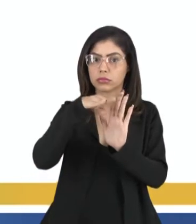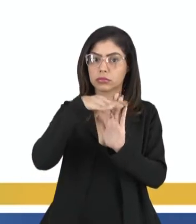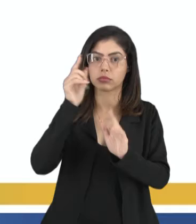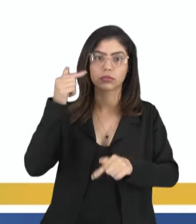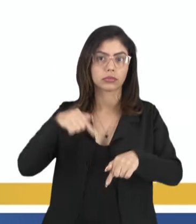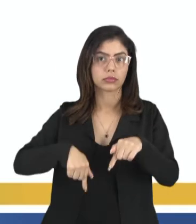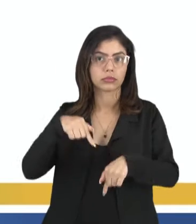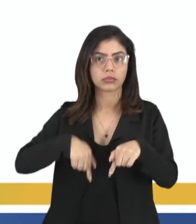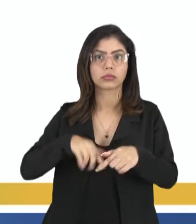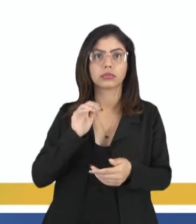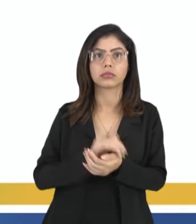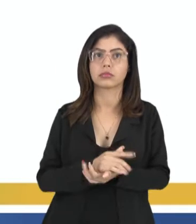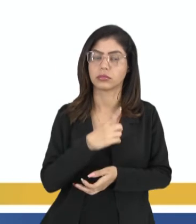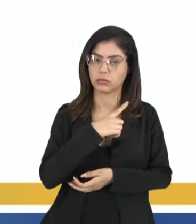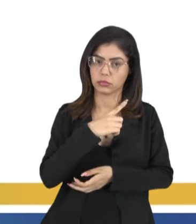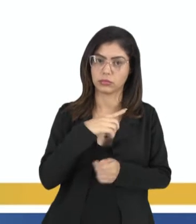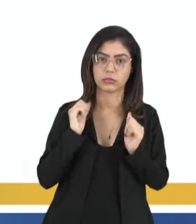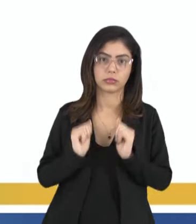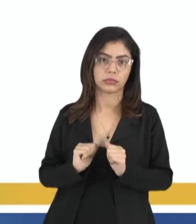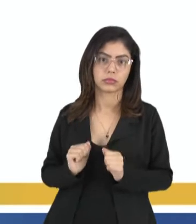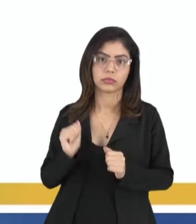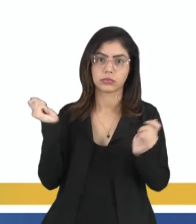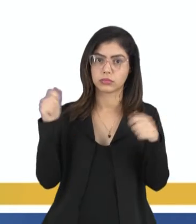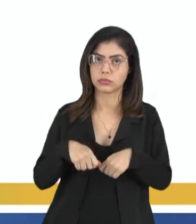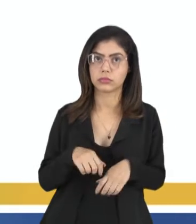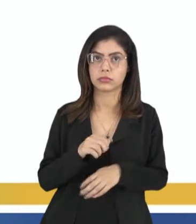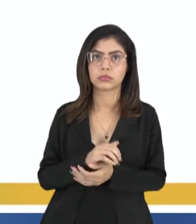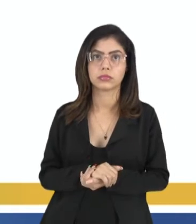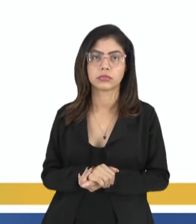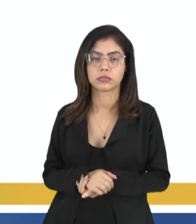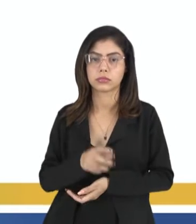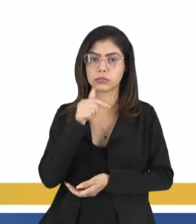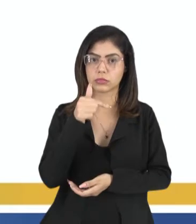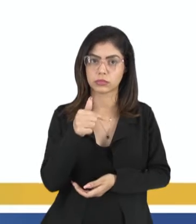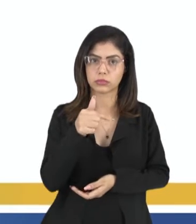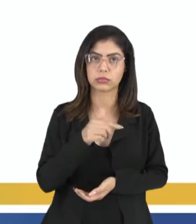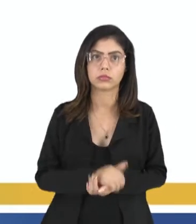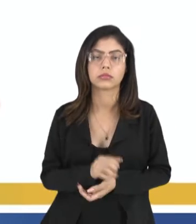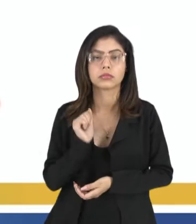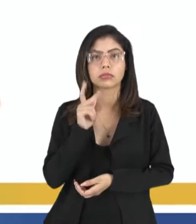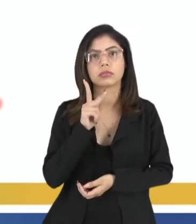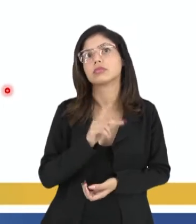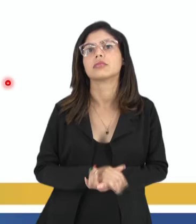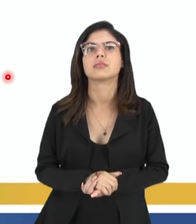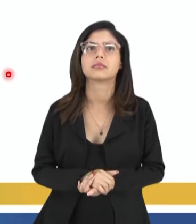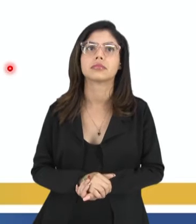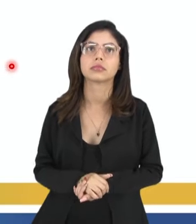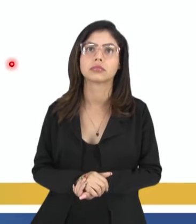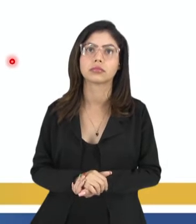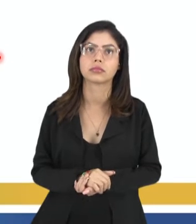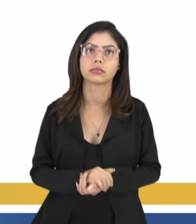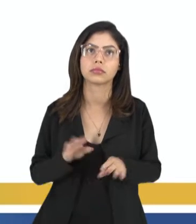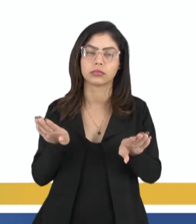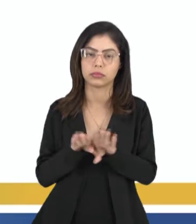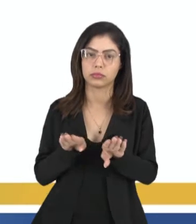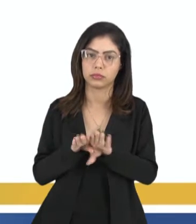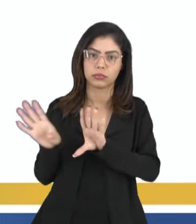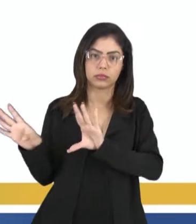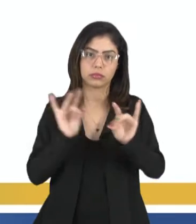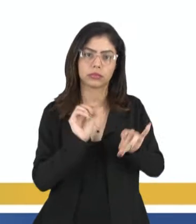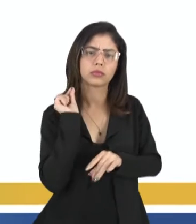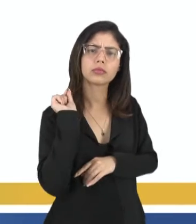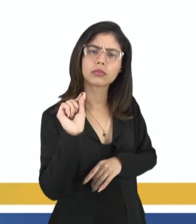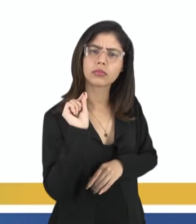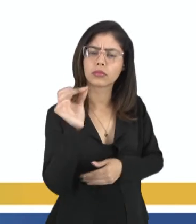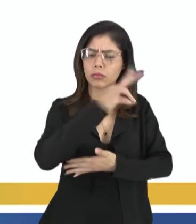químico, o átomo de um elemento químico pode possuir no total são 7, ok? Então, vamos lá. O que é o